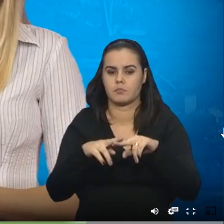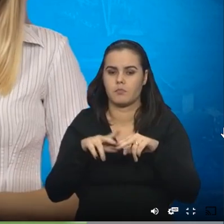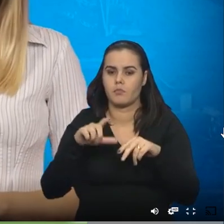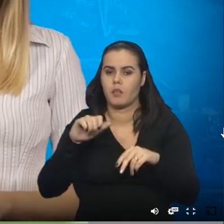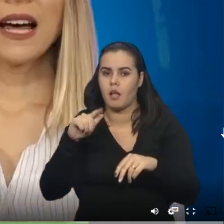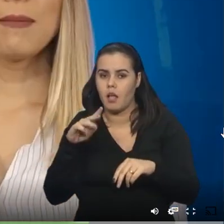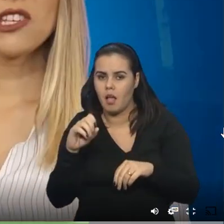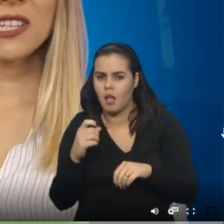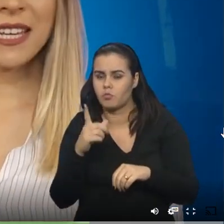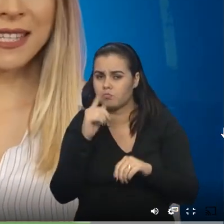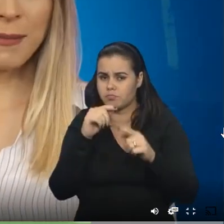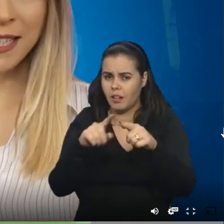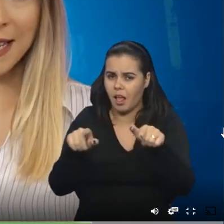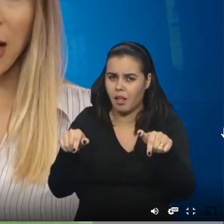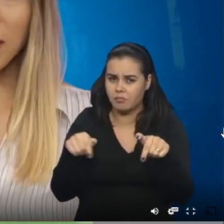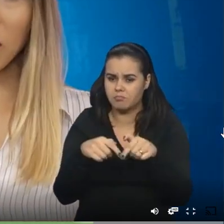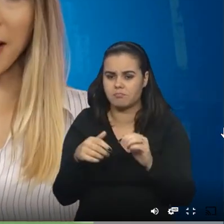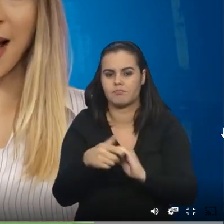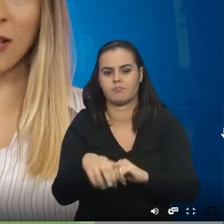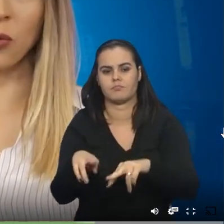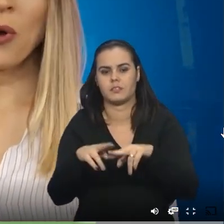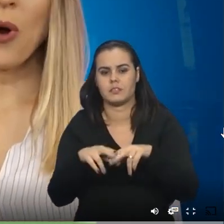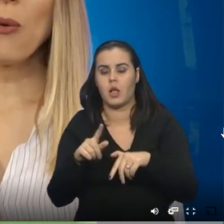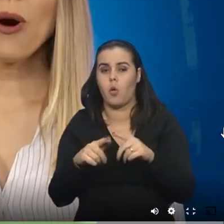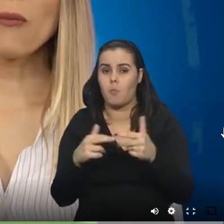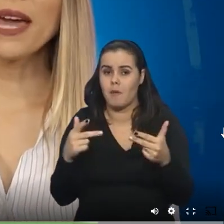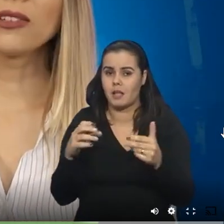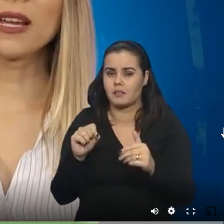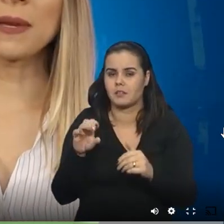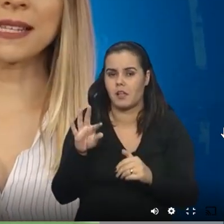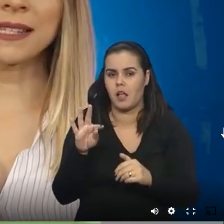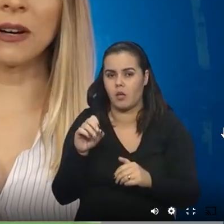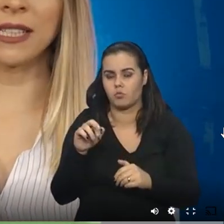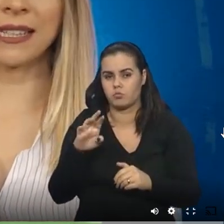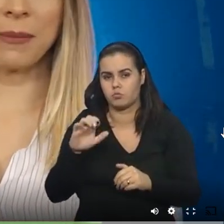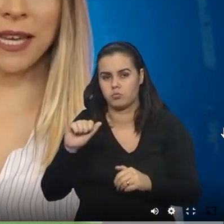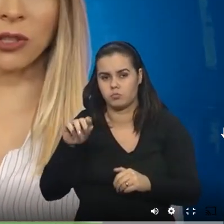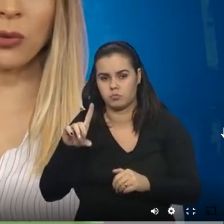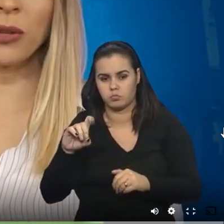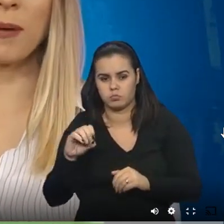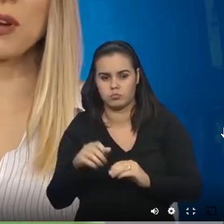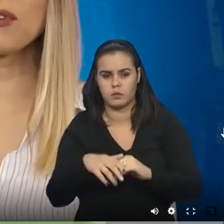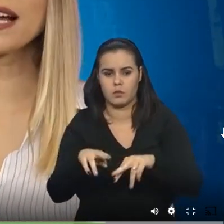e oceanos. À medida que esse material é soterrado, o aumento da pressão e da